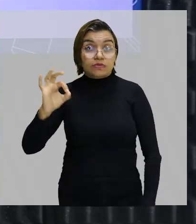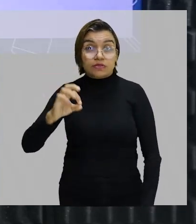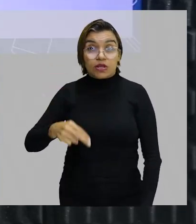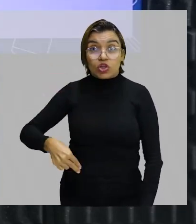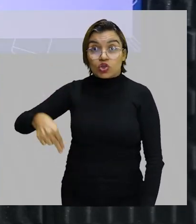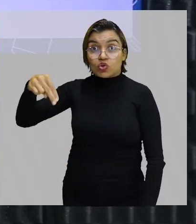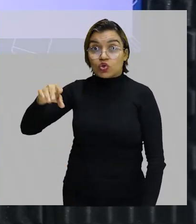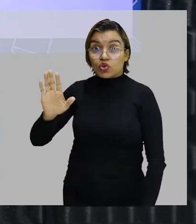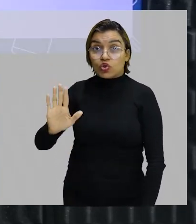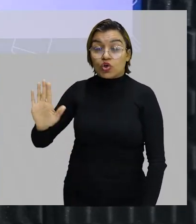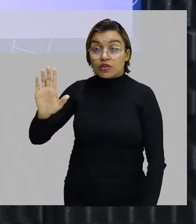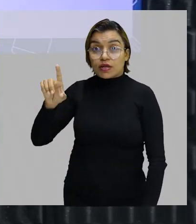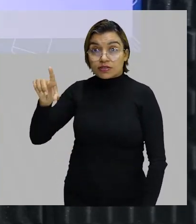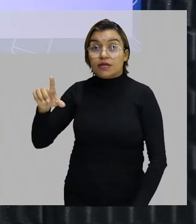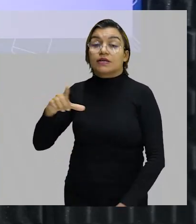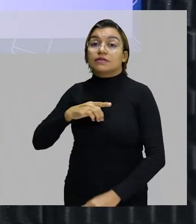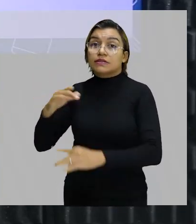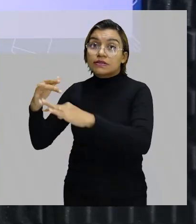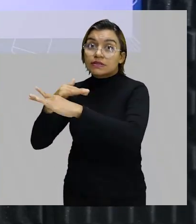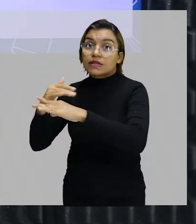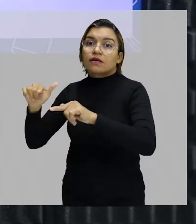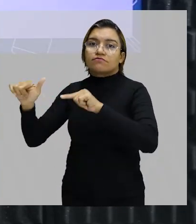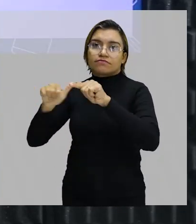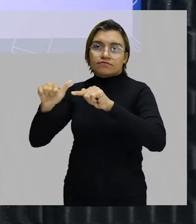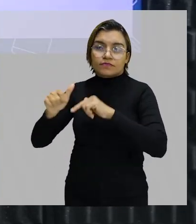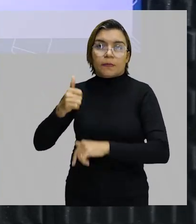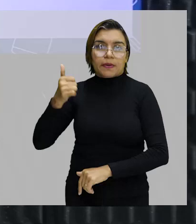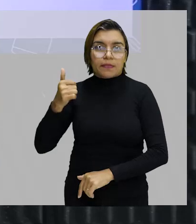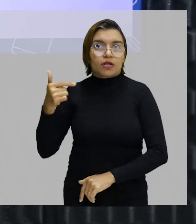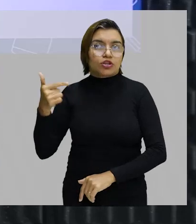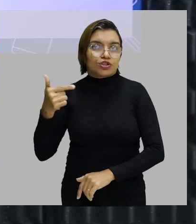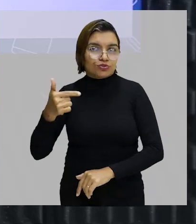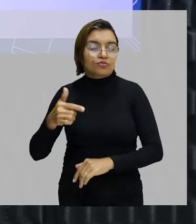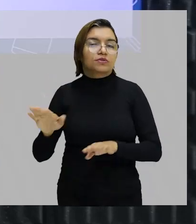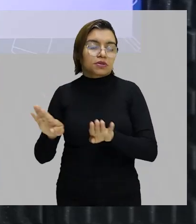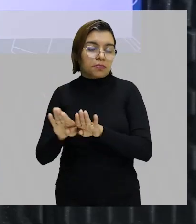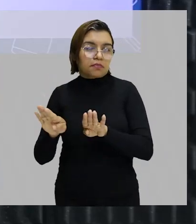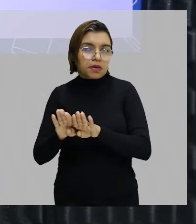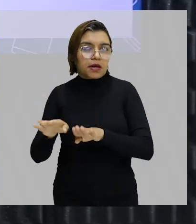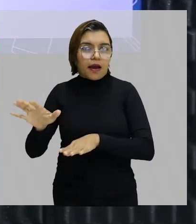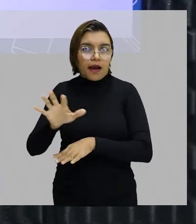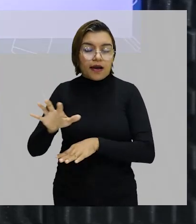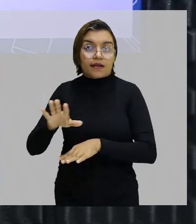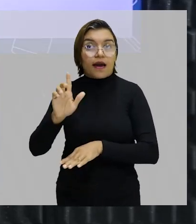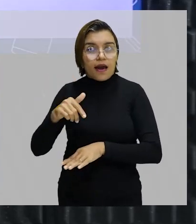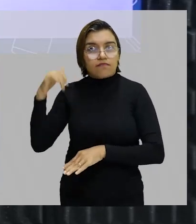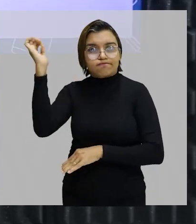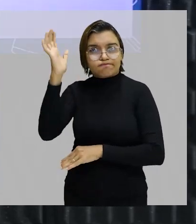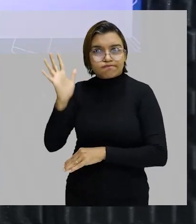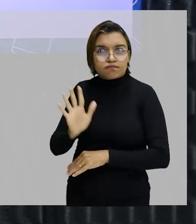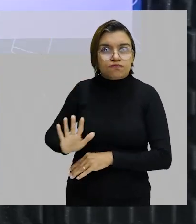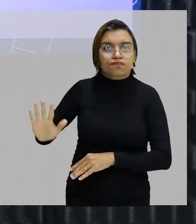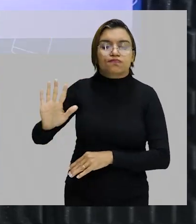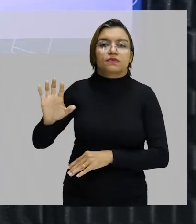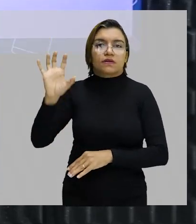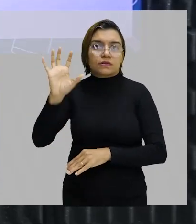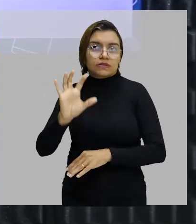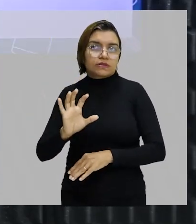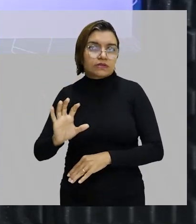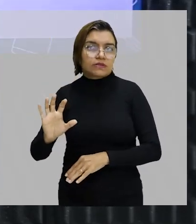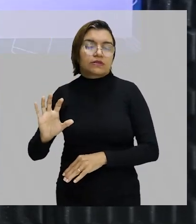Nordeste reside nas cidades, trabalhando no segundo e terceiro setor. Então a gente vê que é uma tendência nacional de todas as regiões